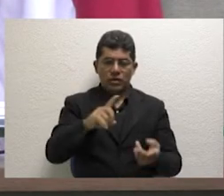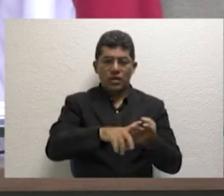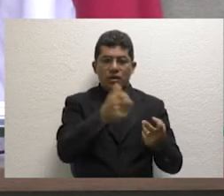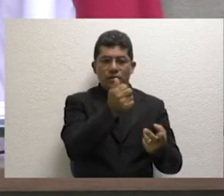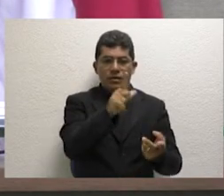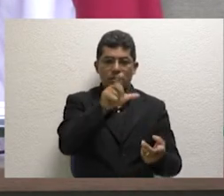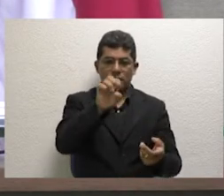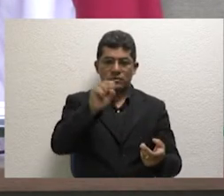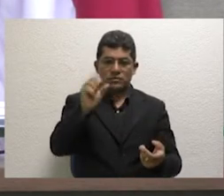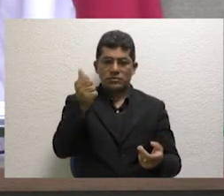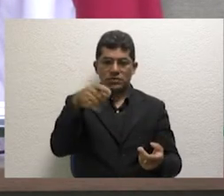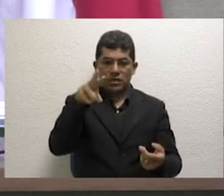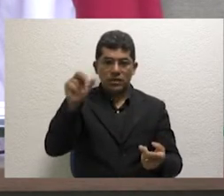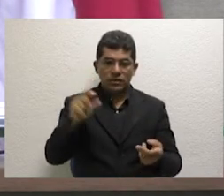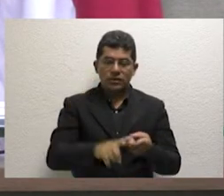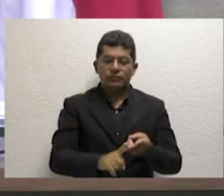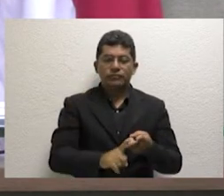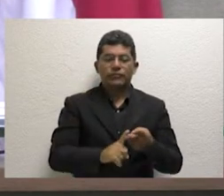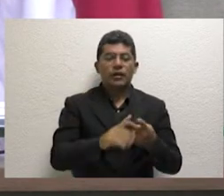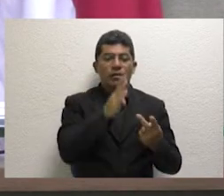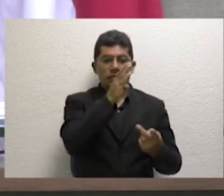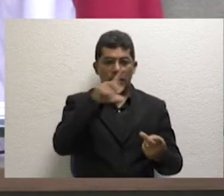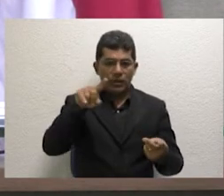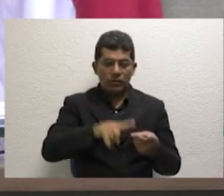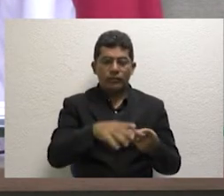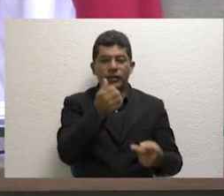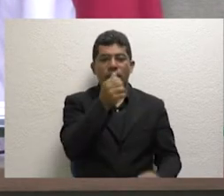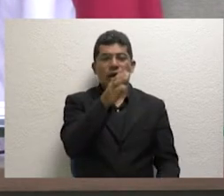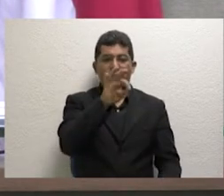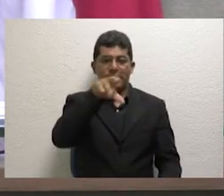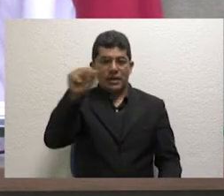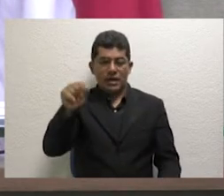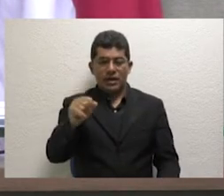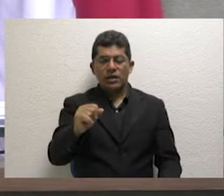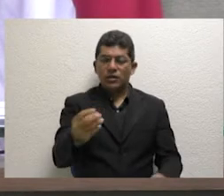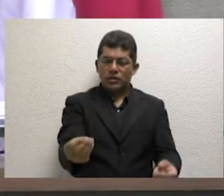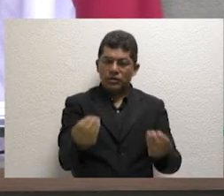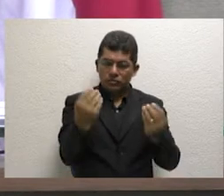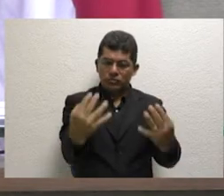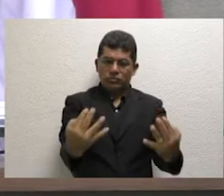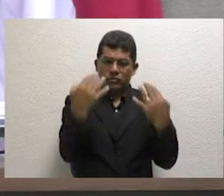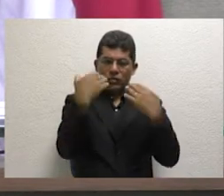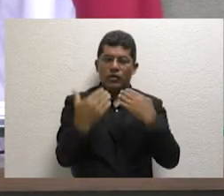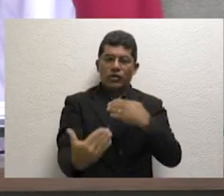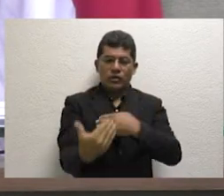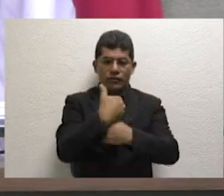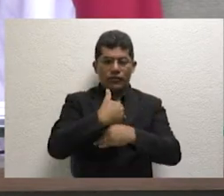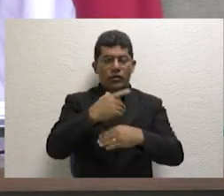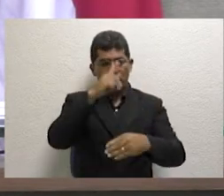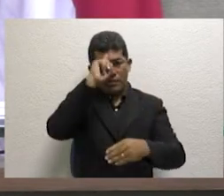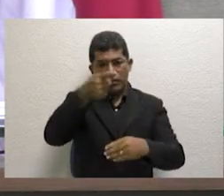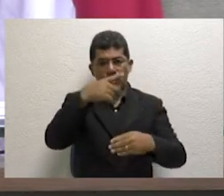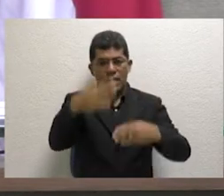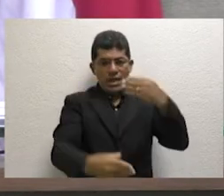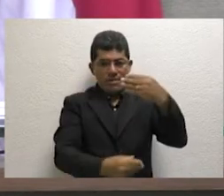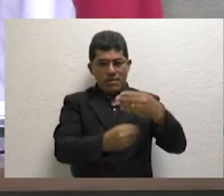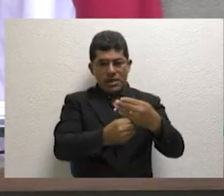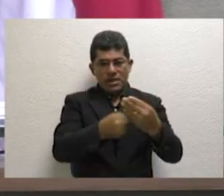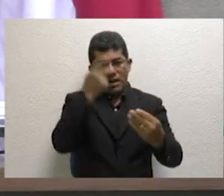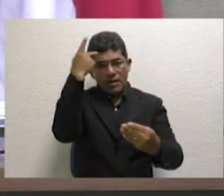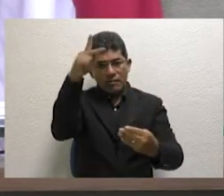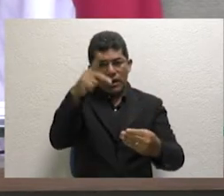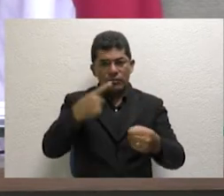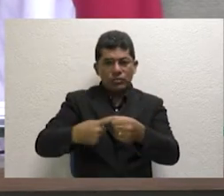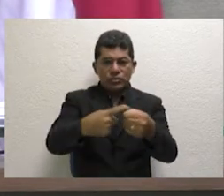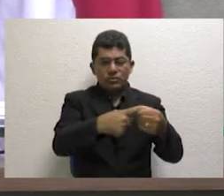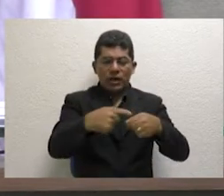Campelo Bela Amindo Lins Abdala Frasch que direcionaram ao nosso município emendas para colaborar com